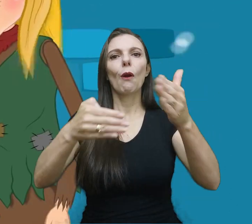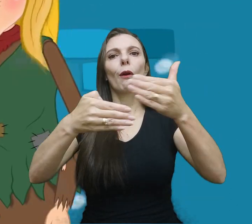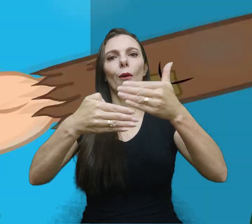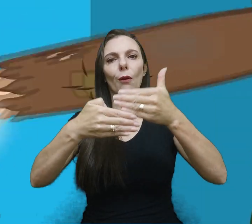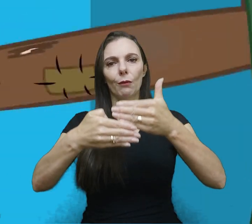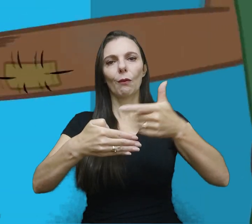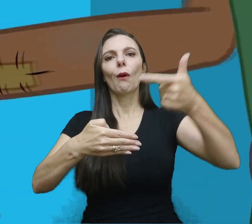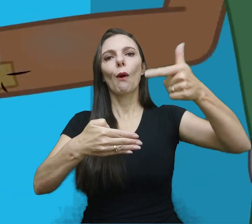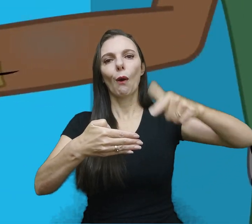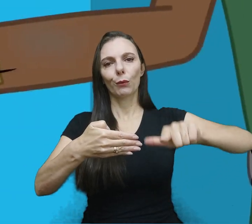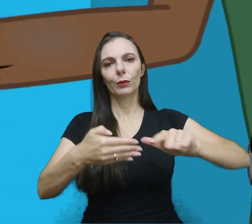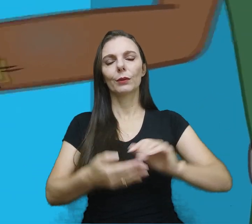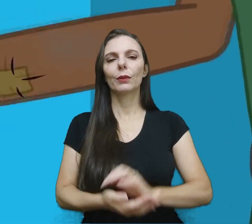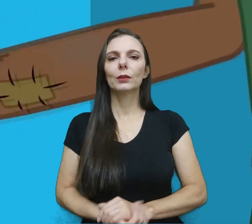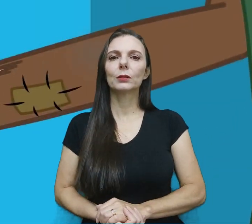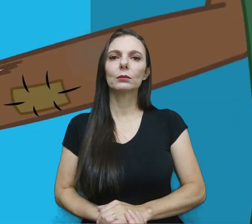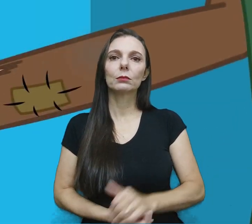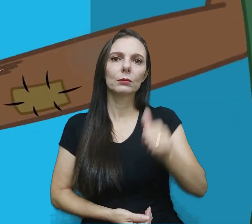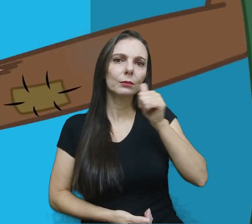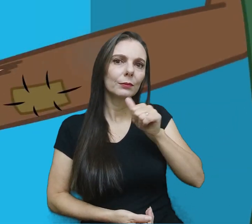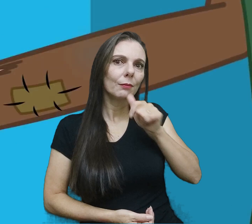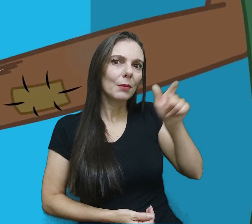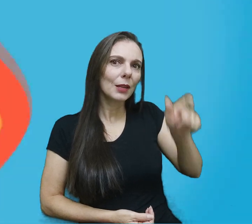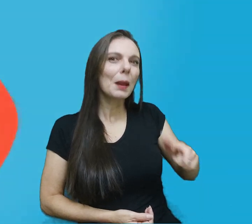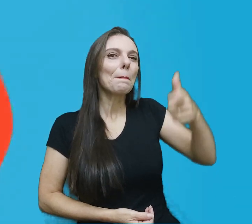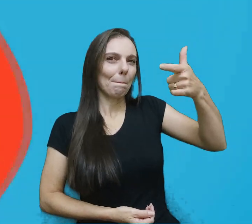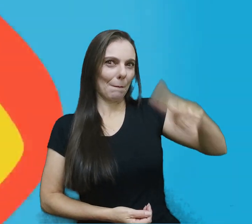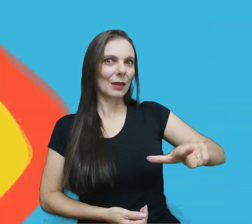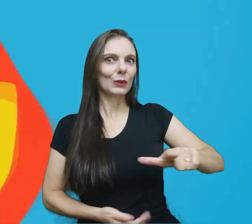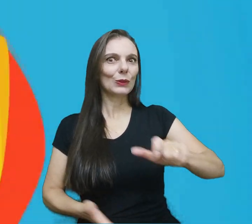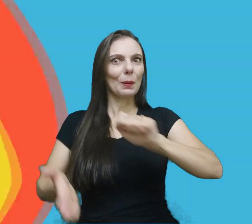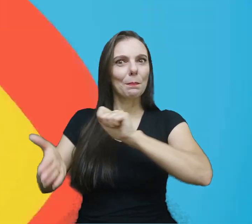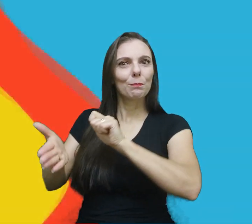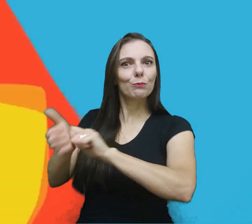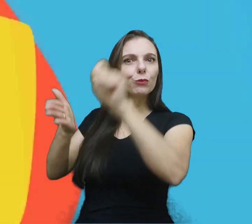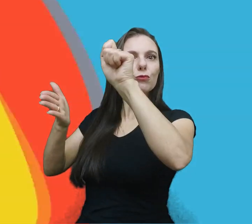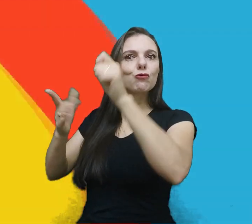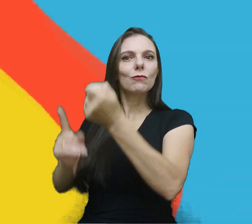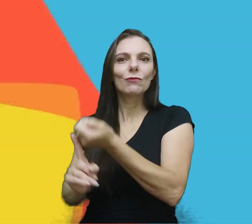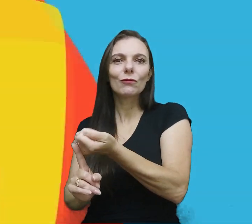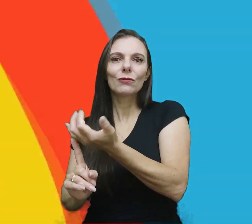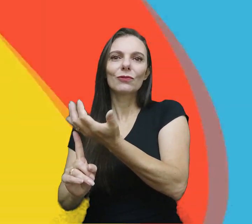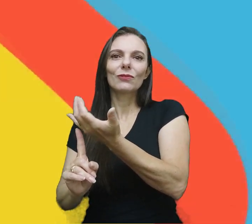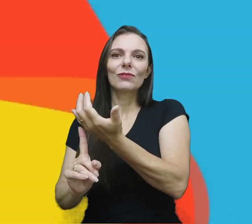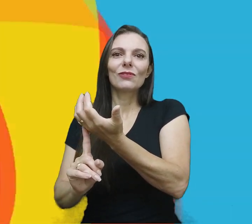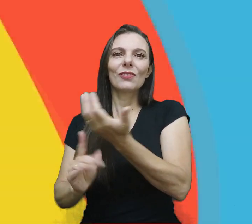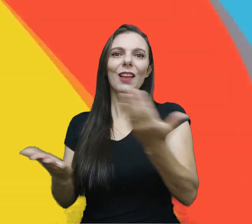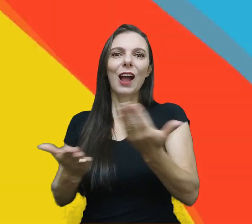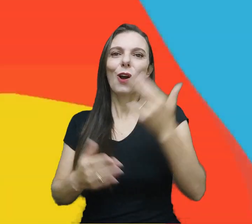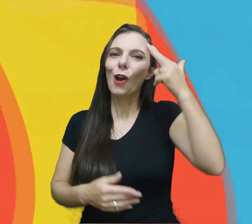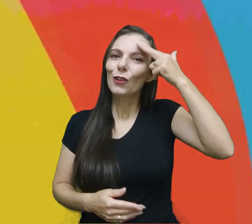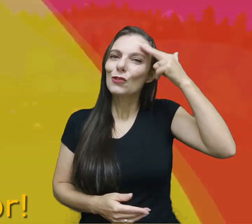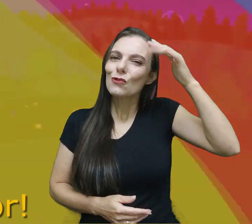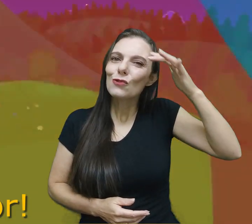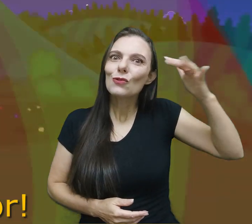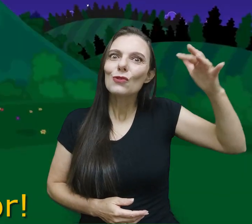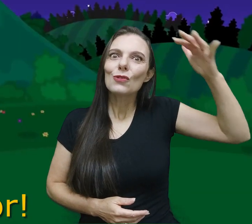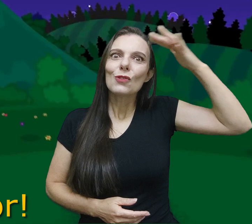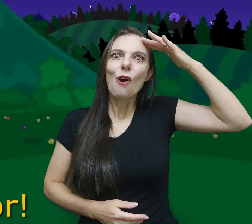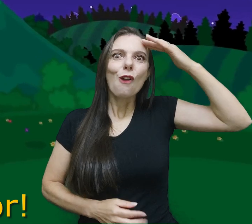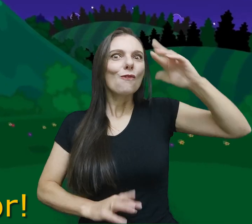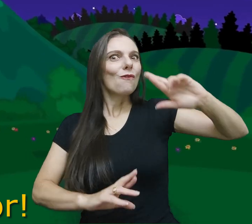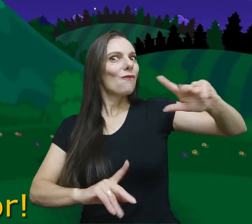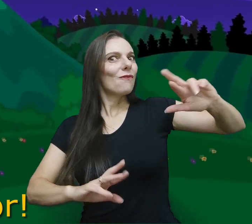parede reapareceu. A pequena vendedora de fósforos acendeu um outro fósforo. Agora ela estava em um